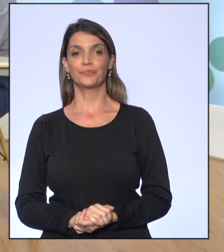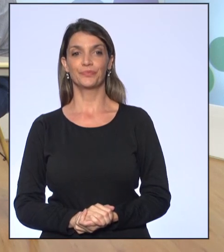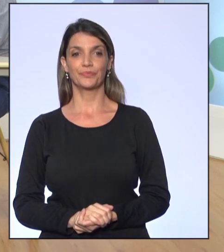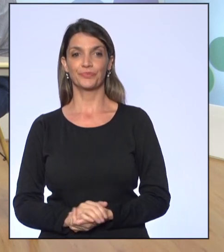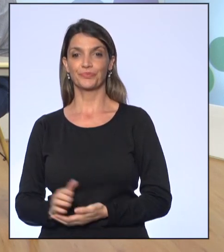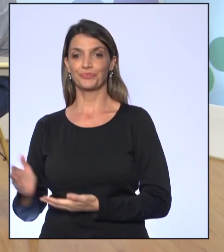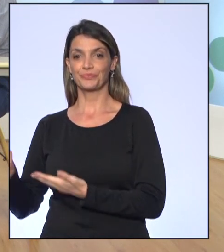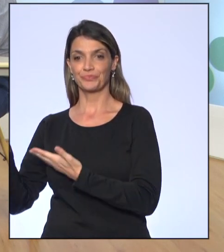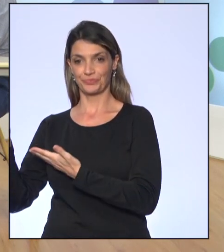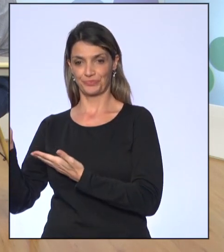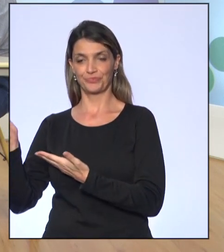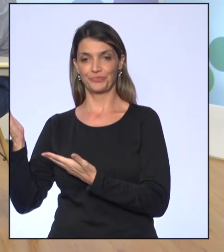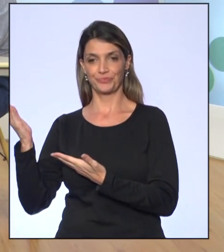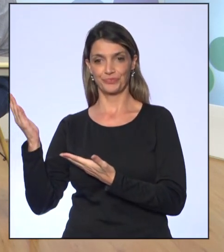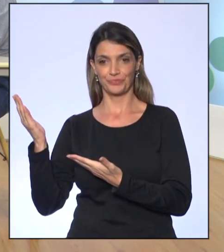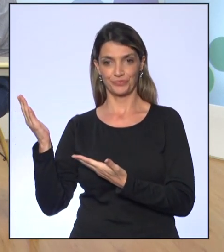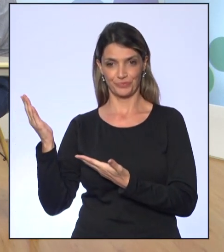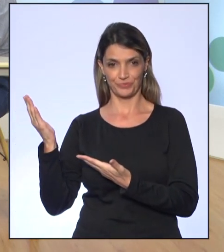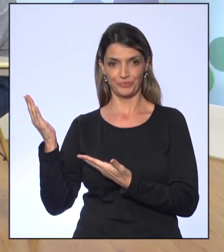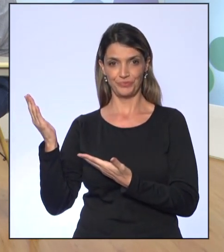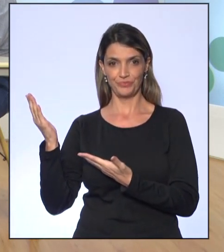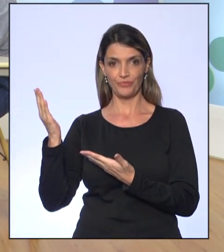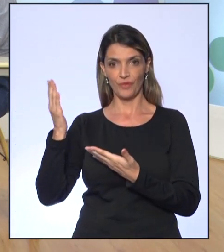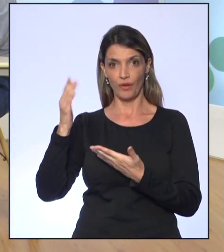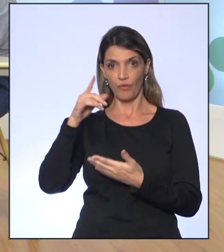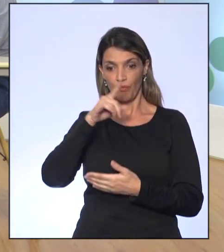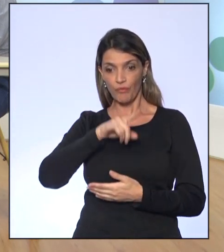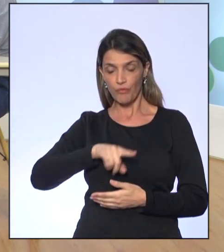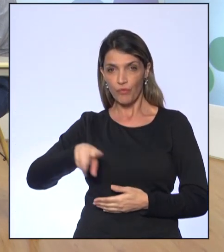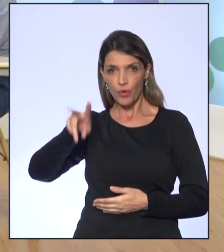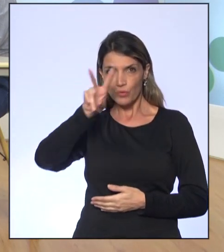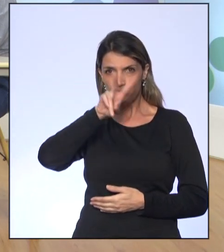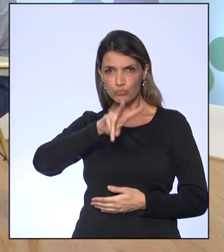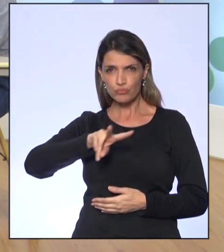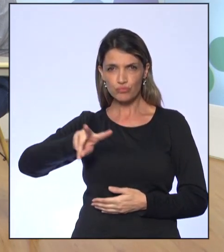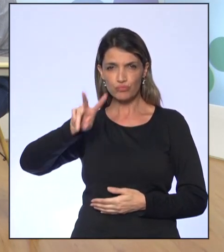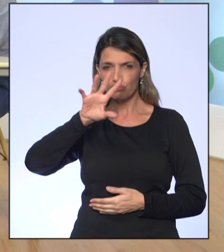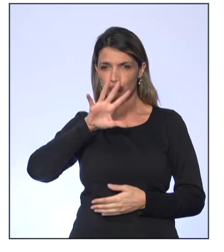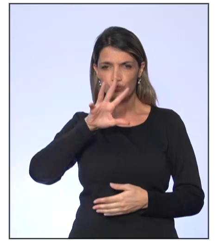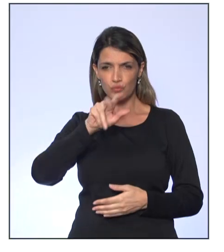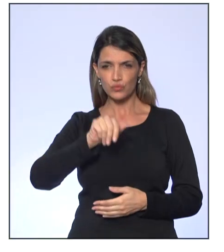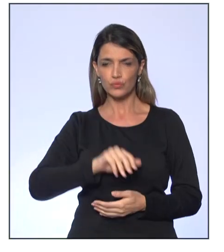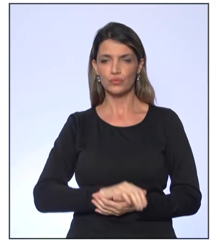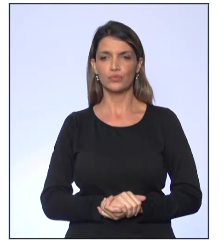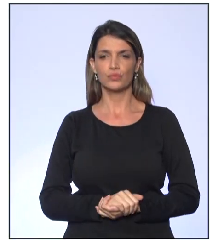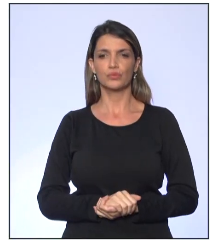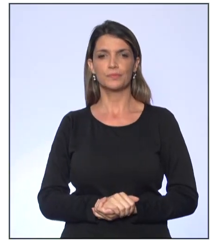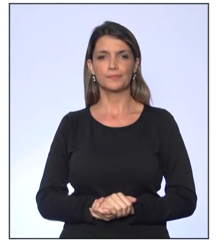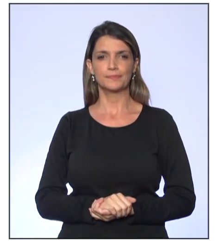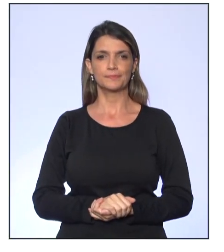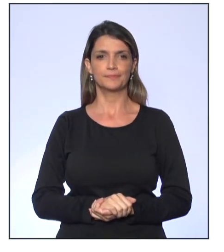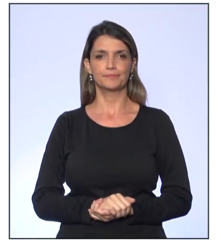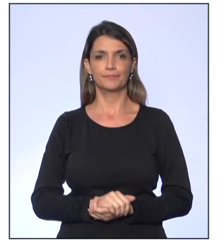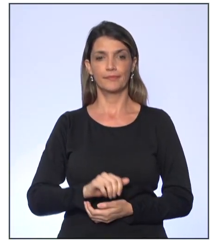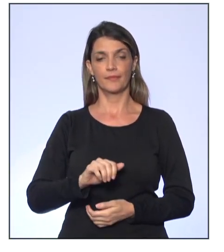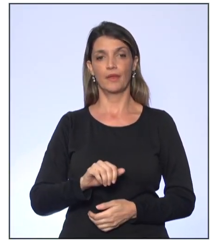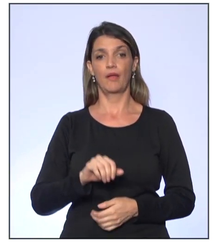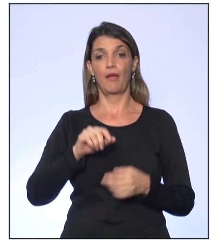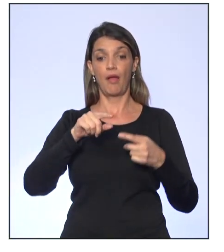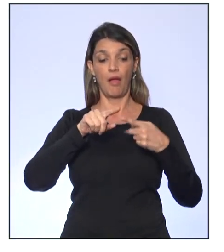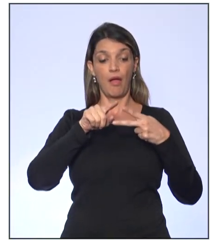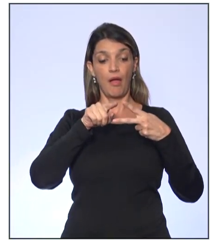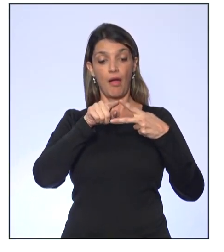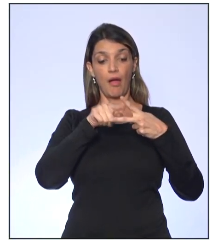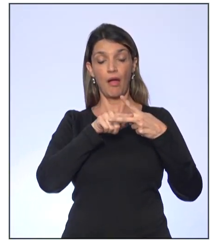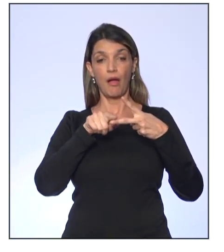Olhando a circunferência inteira, eu tenho o seguinte. Então, minha medida aqui de ângulo, né,